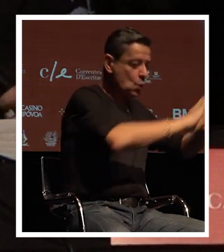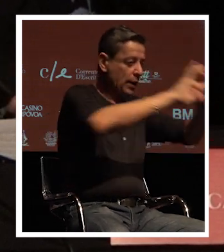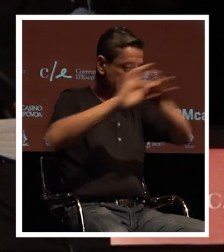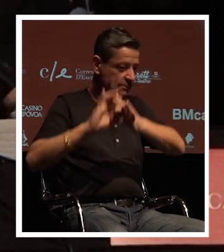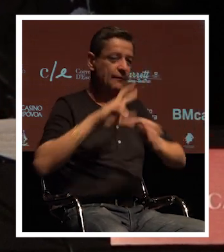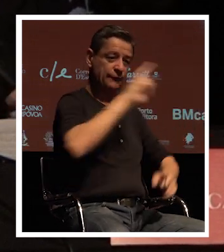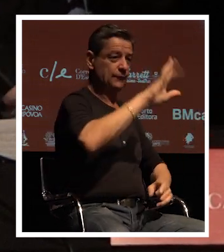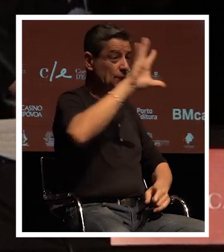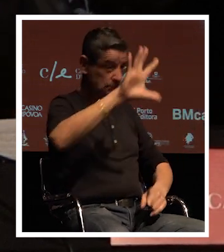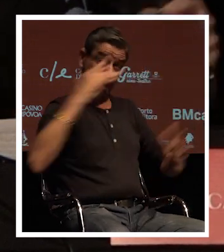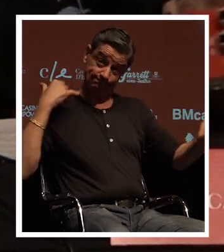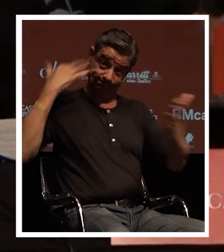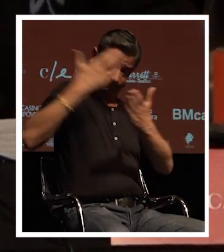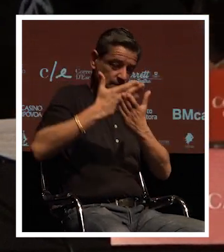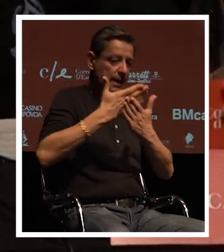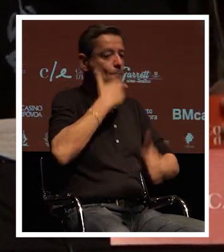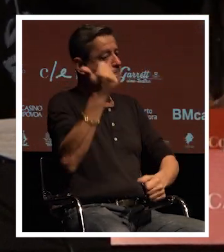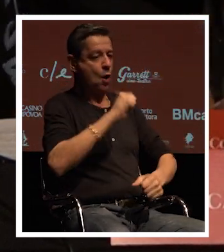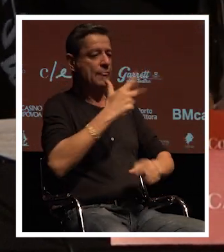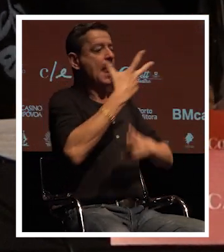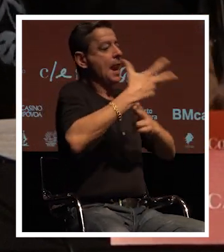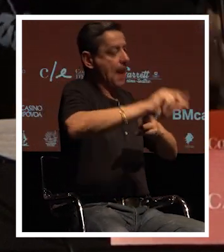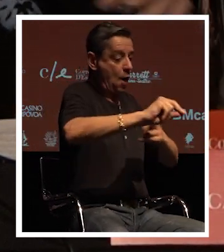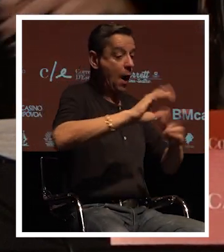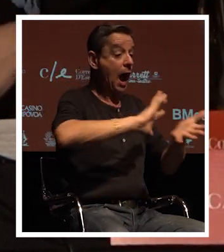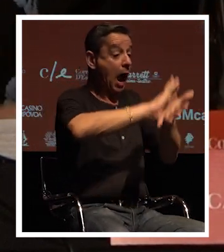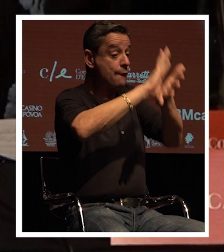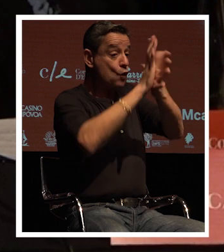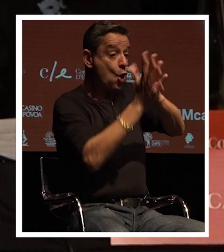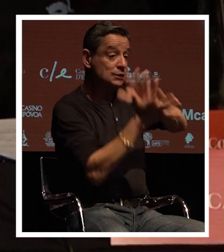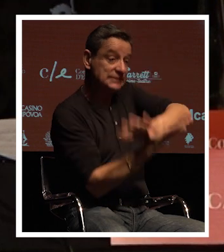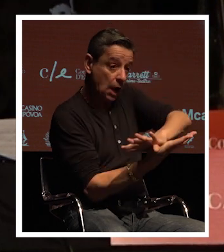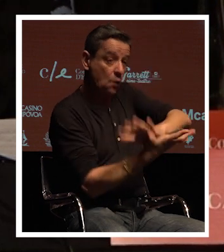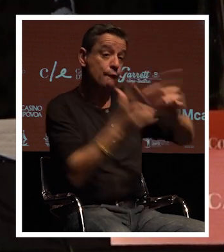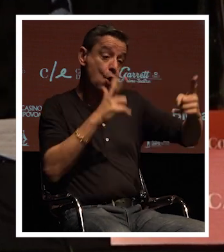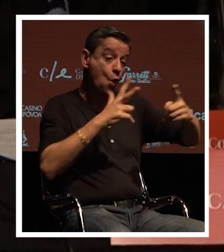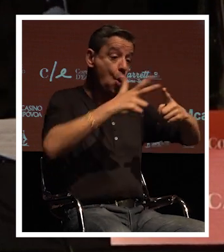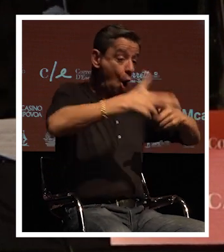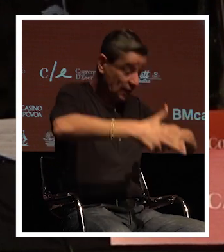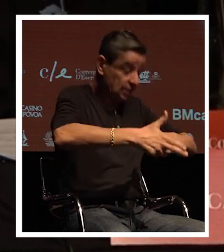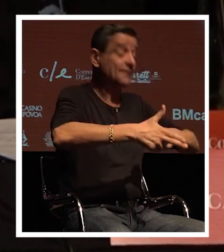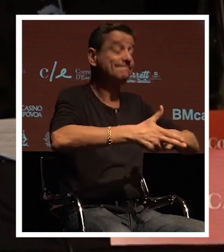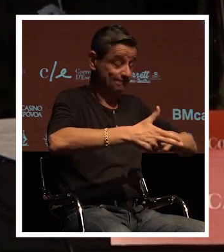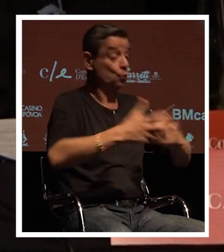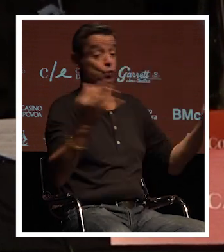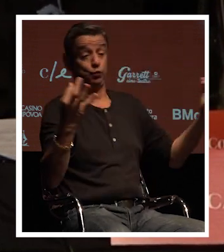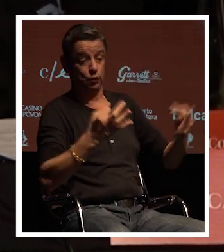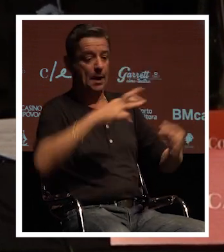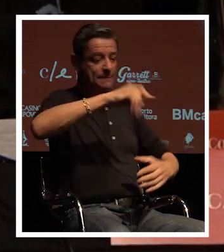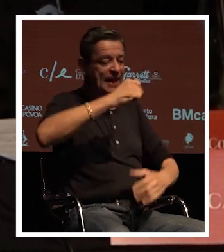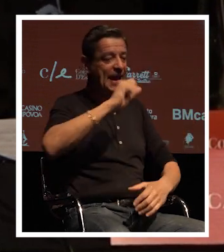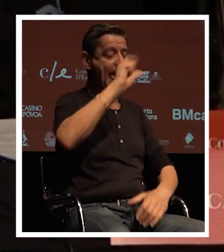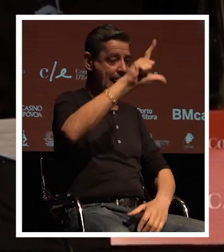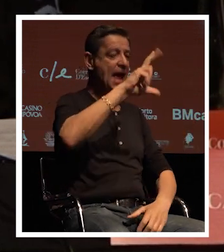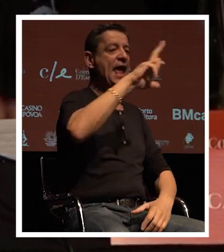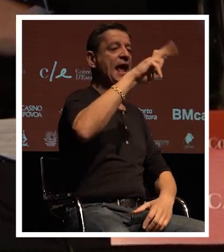também celebra ora ninguém pode negar que esta revolução foi um corte e que corte Miguel real